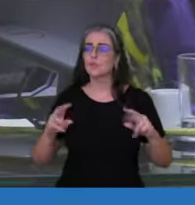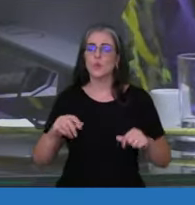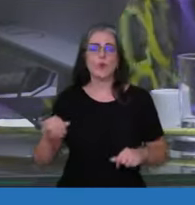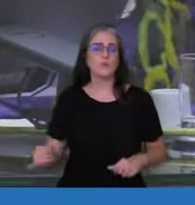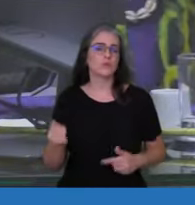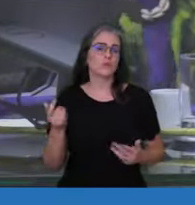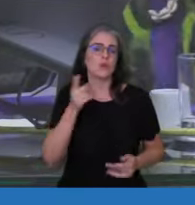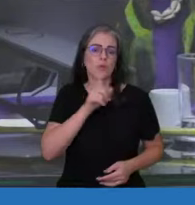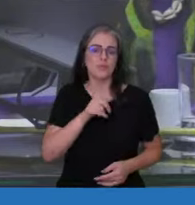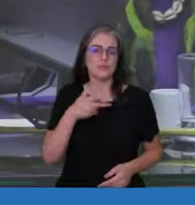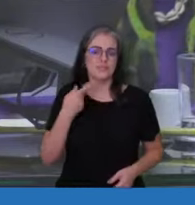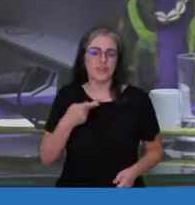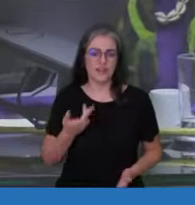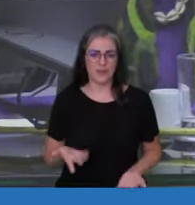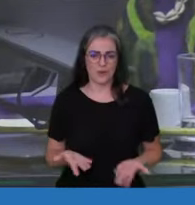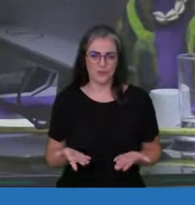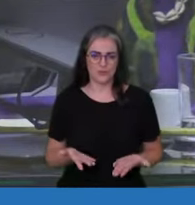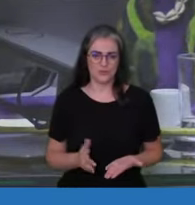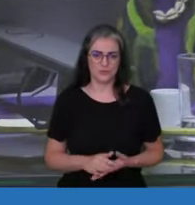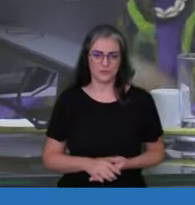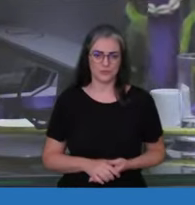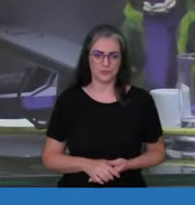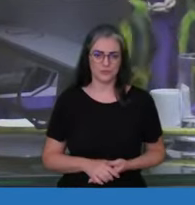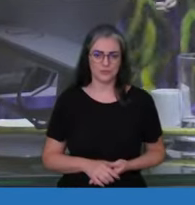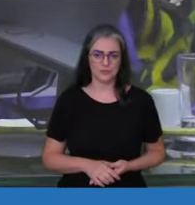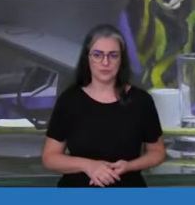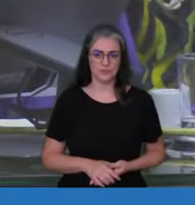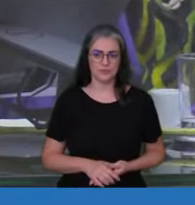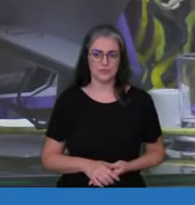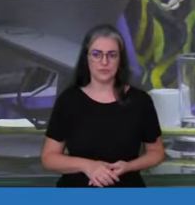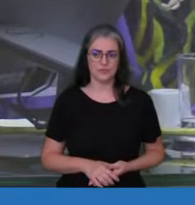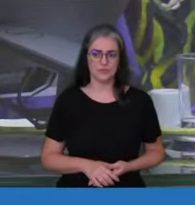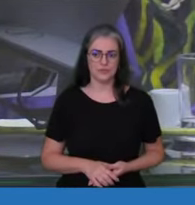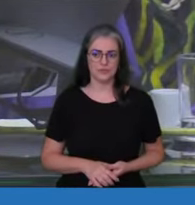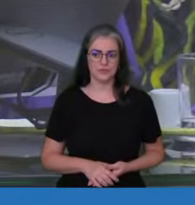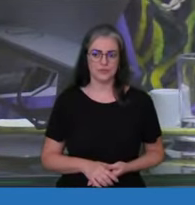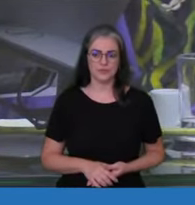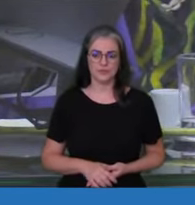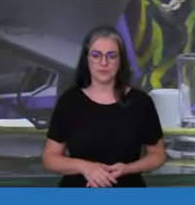fazerem uso da palavra hoje. Paula, obrigada.